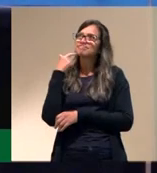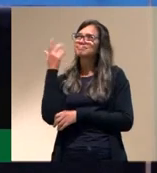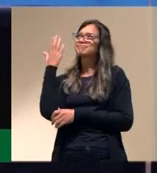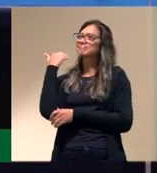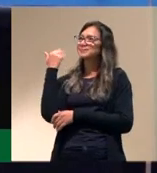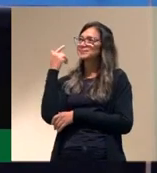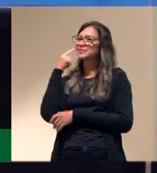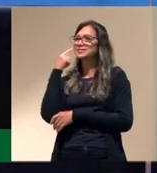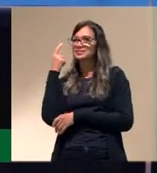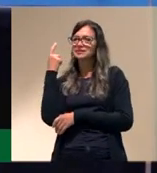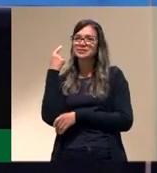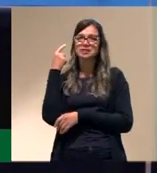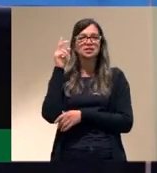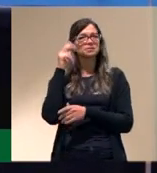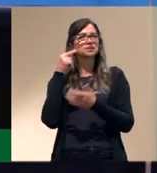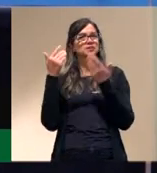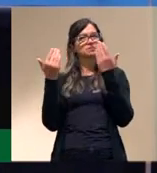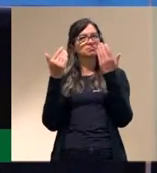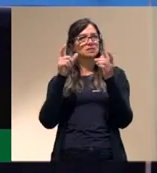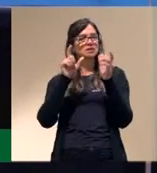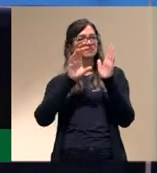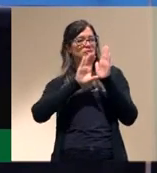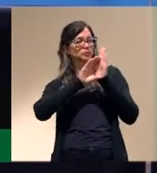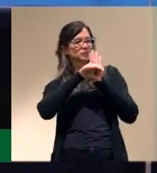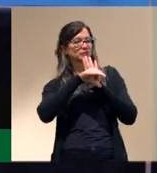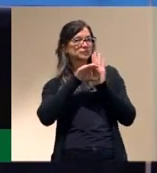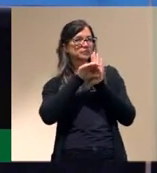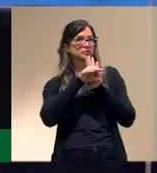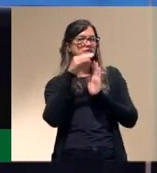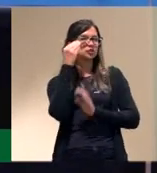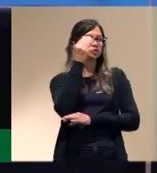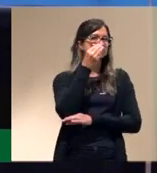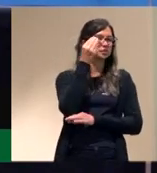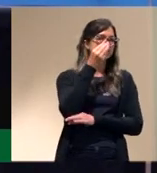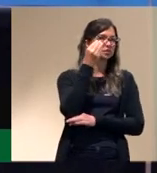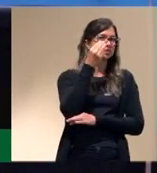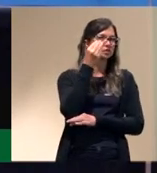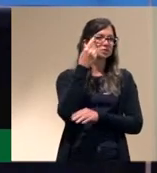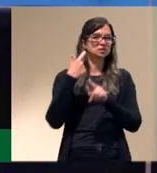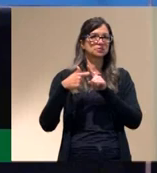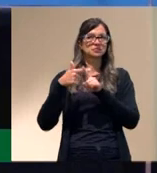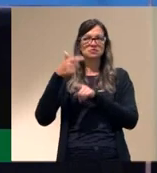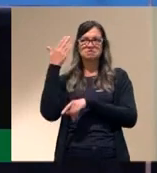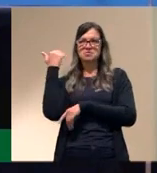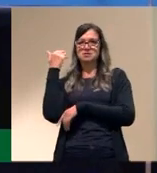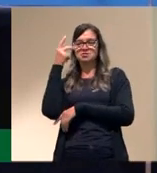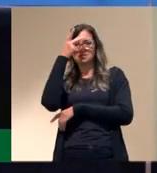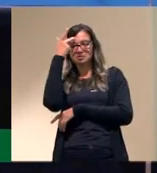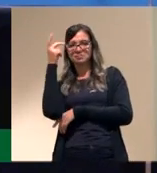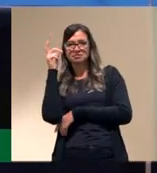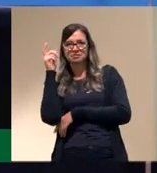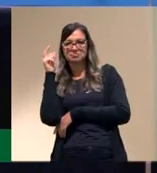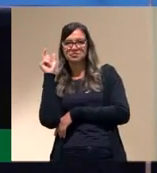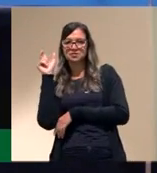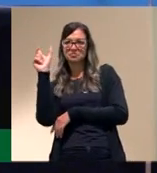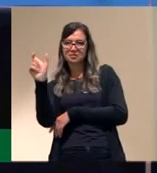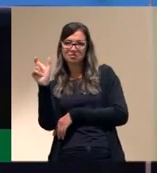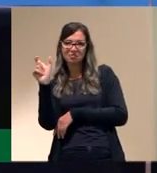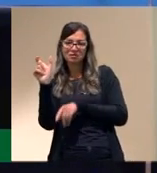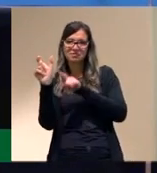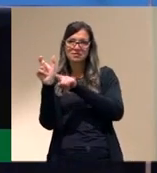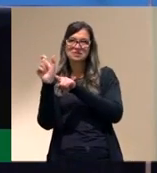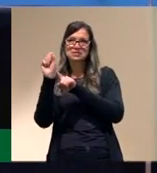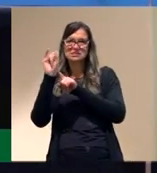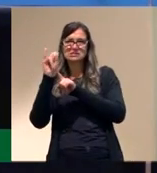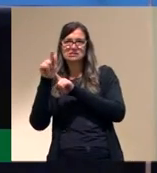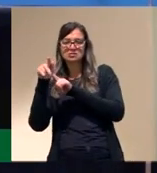suas pesquisas, confrontar o conceito de experiência com o que a gente buscava com a atividade significativa, que era algo que